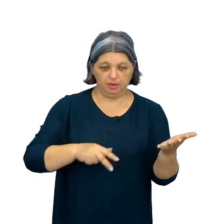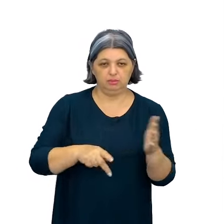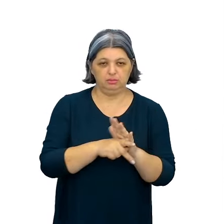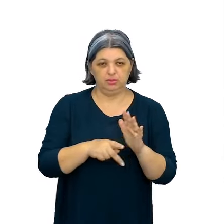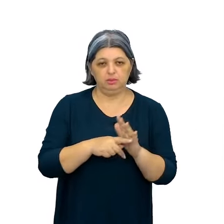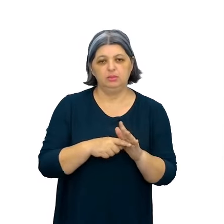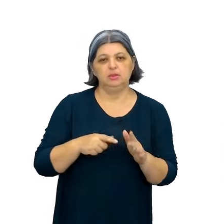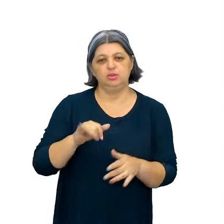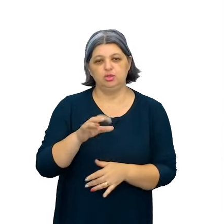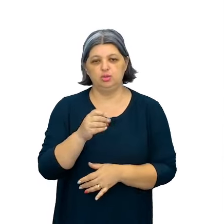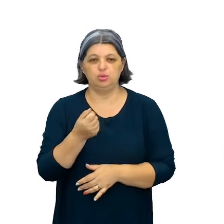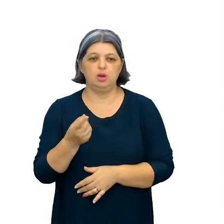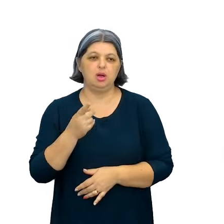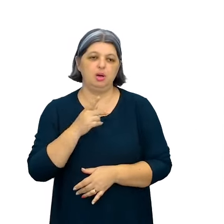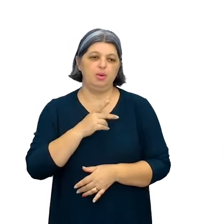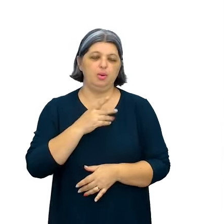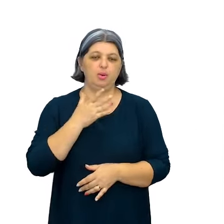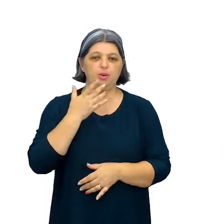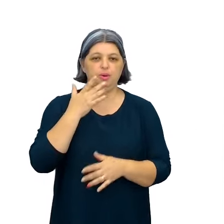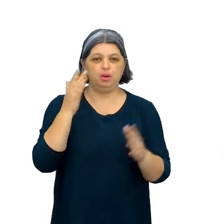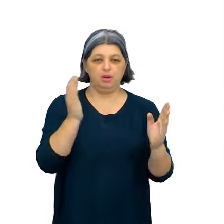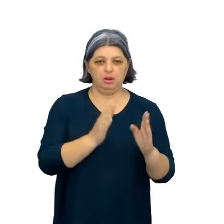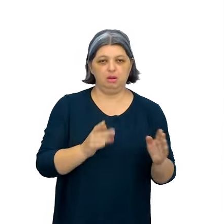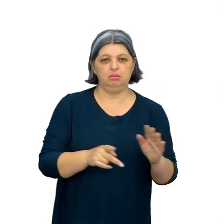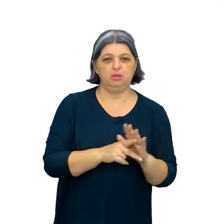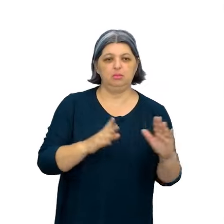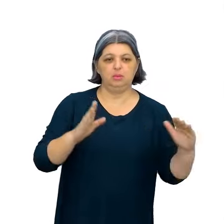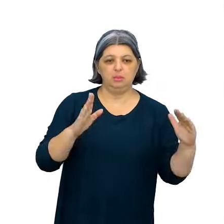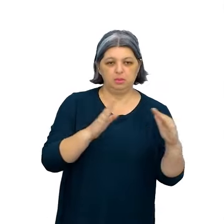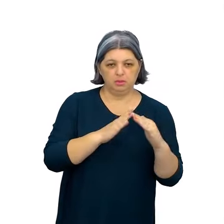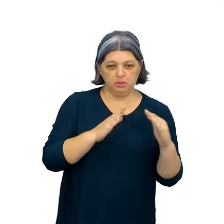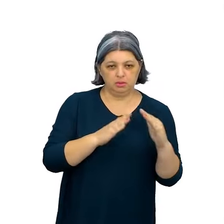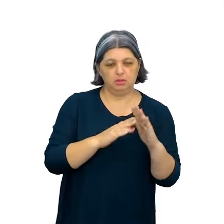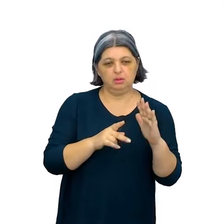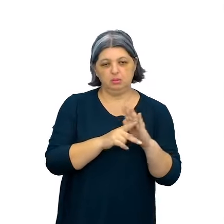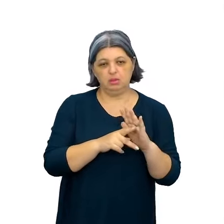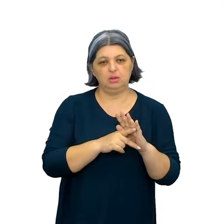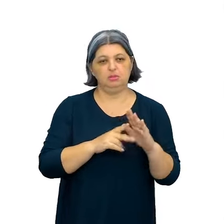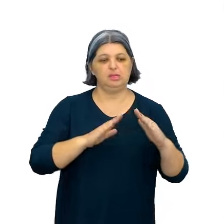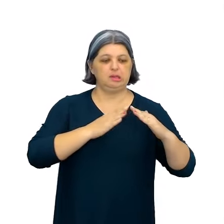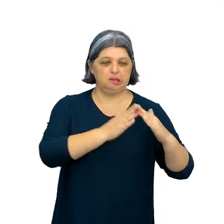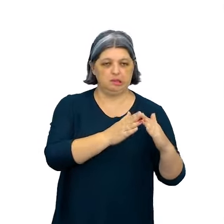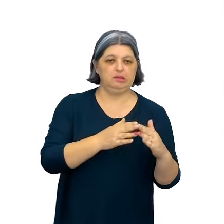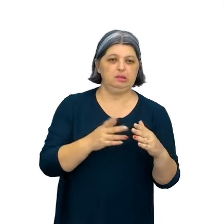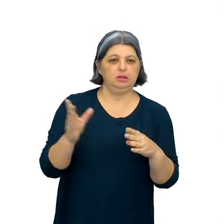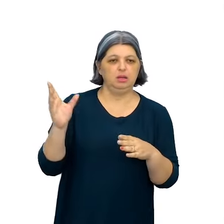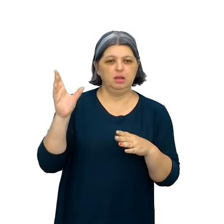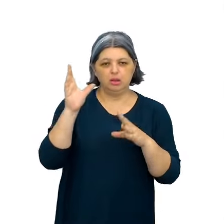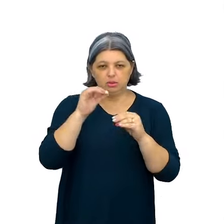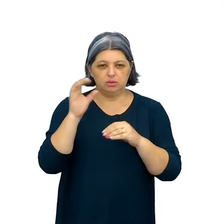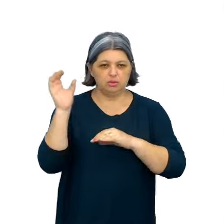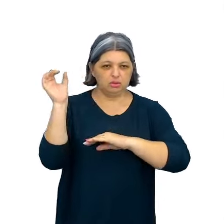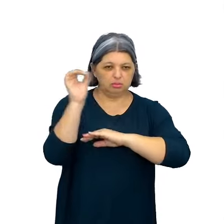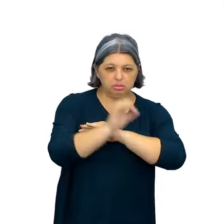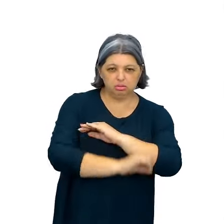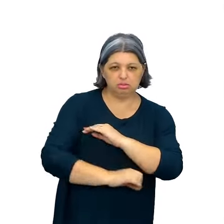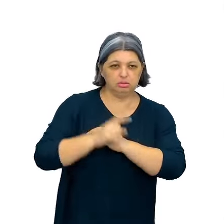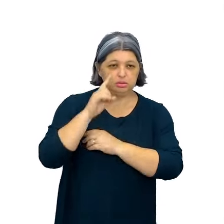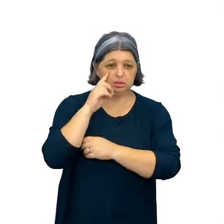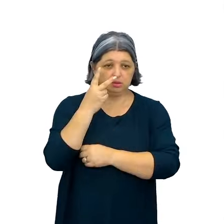e morava no Morro da Babilônia, num barracão sem número. Uma noite ele chegou no bar 20 de